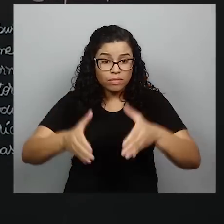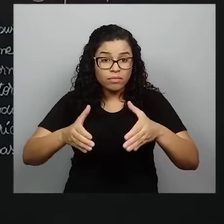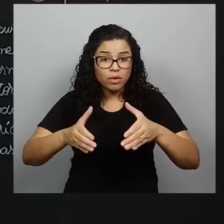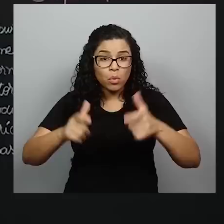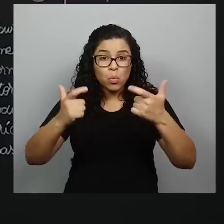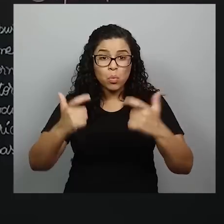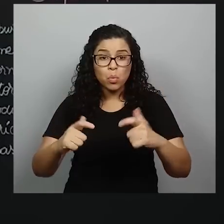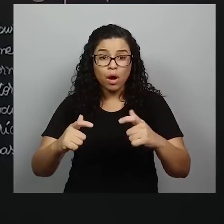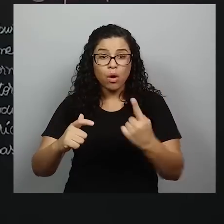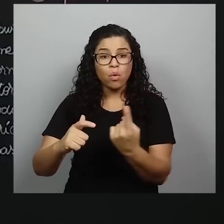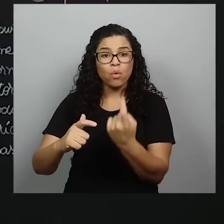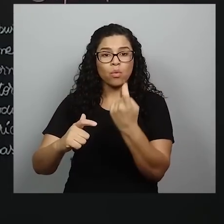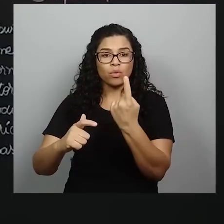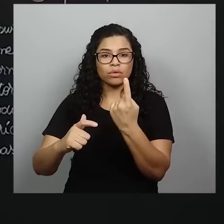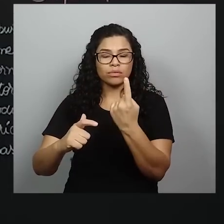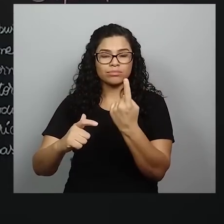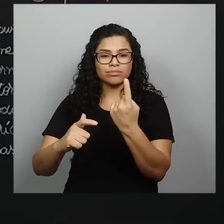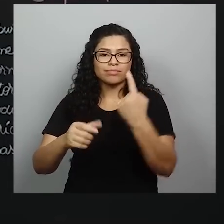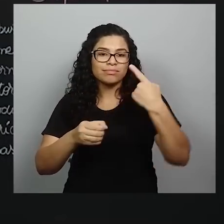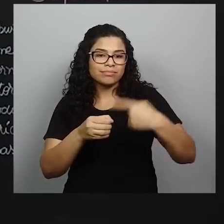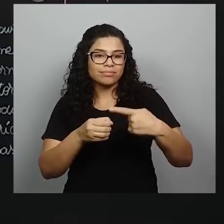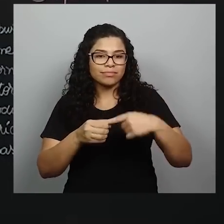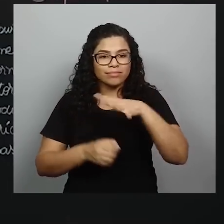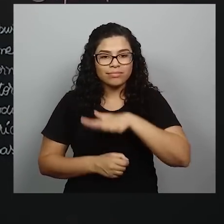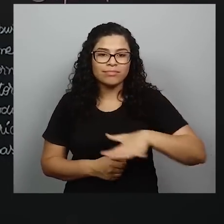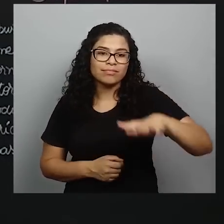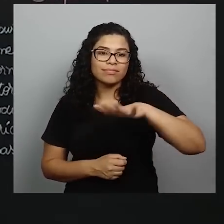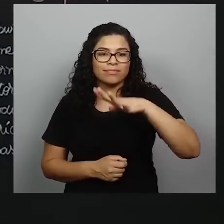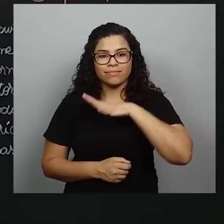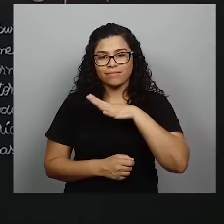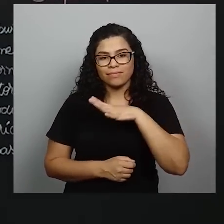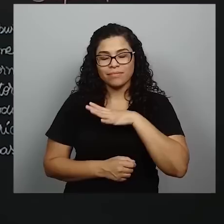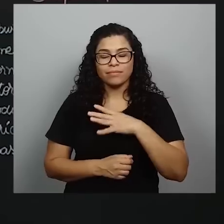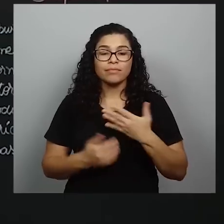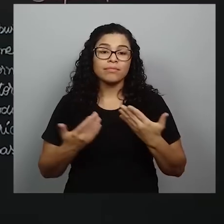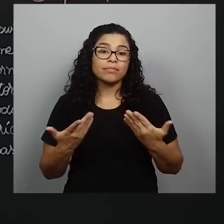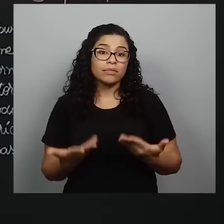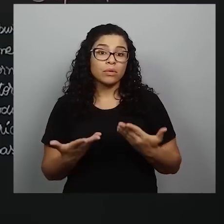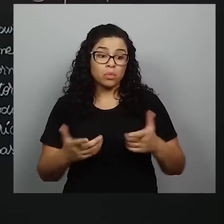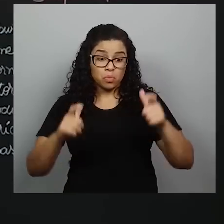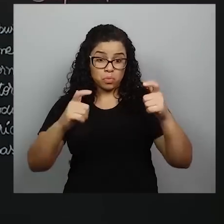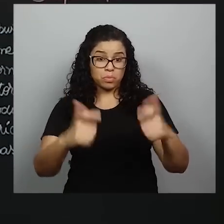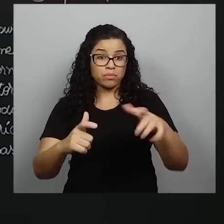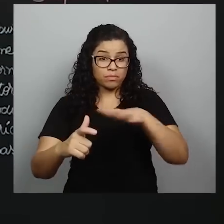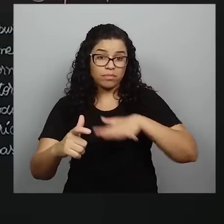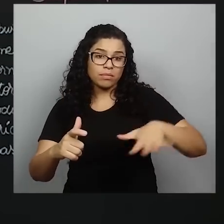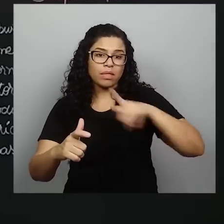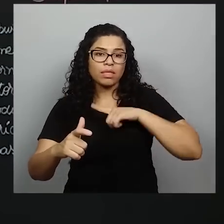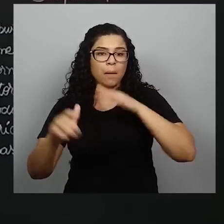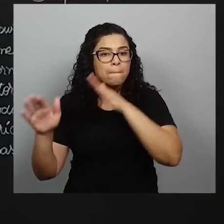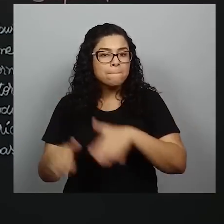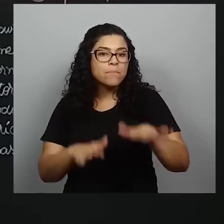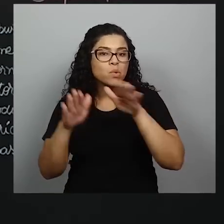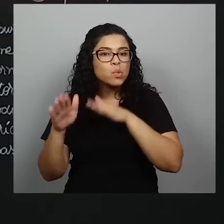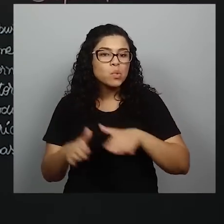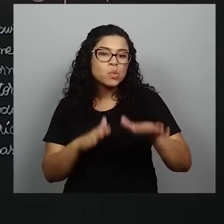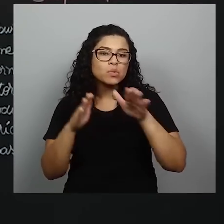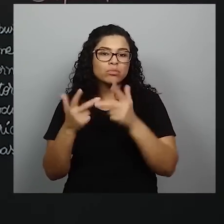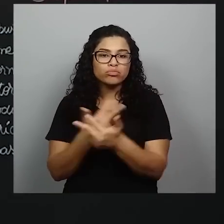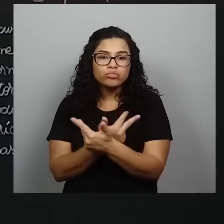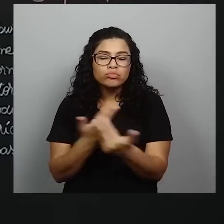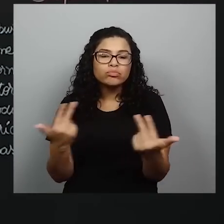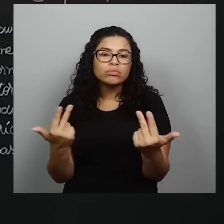concentração comercial mais na região dos grandes centros urbanos. Então, essas áreas onde temos aí produção